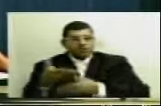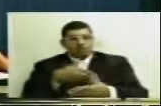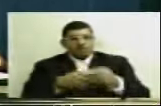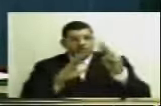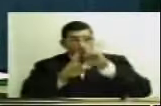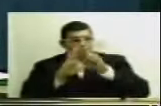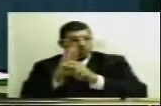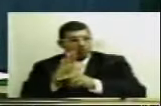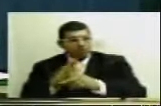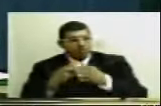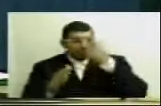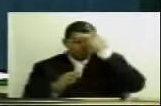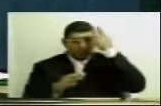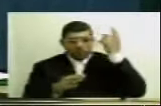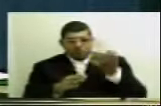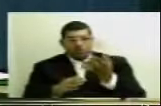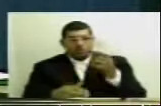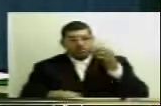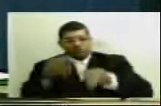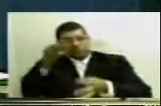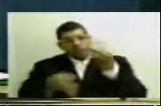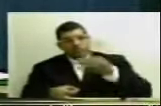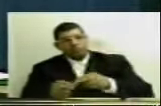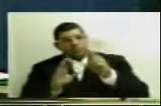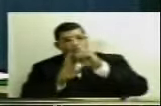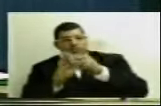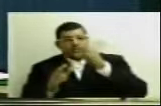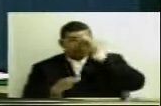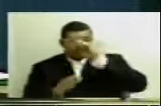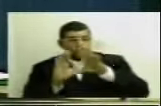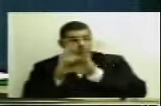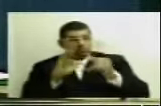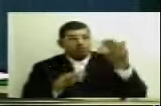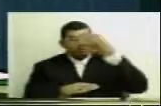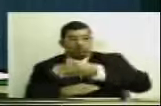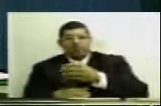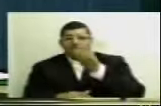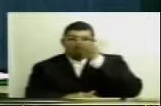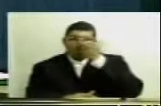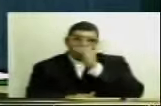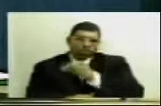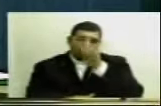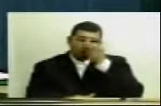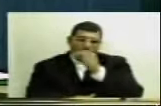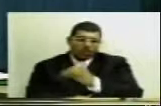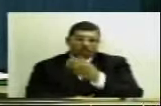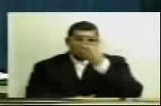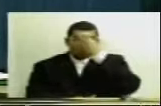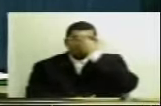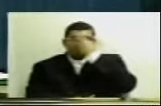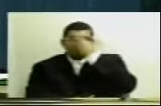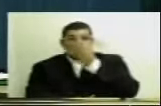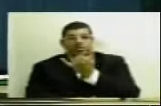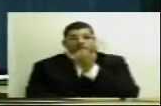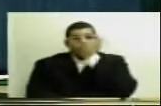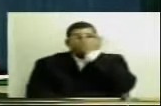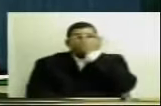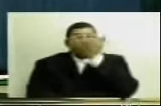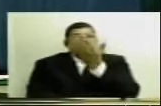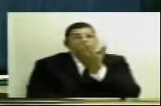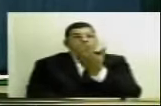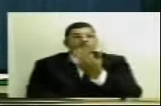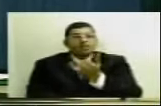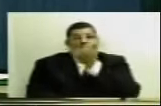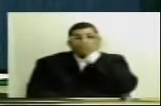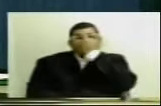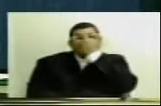bandalheira de um cidadão que julga-se acima da lei e que zomba com as instituições democráticas.